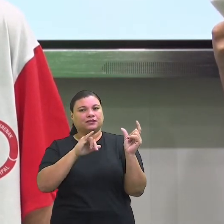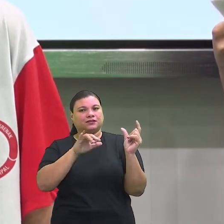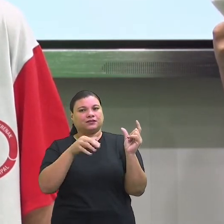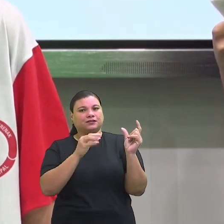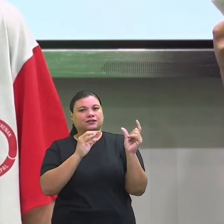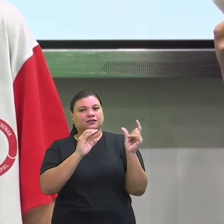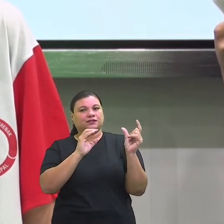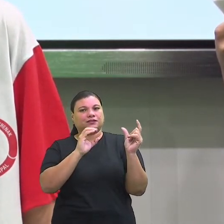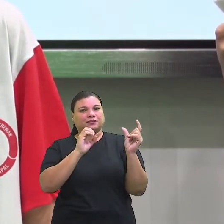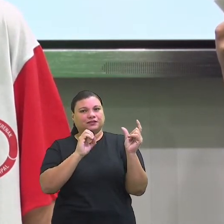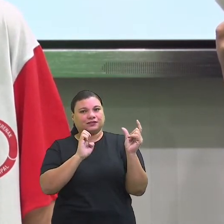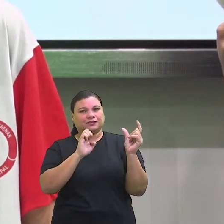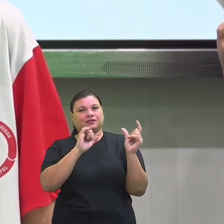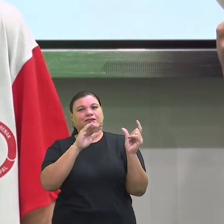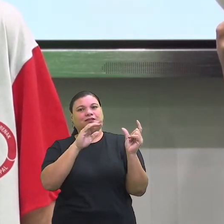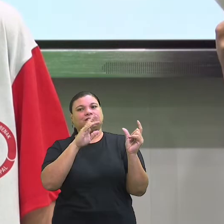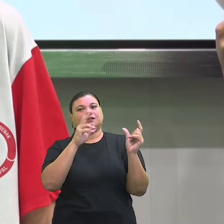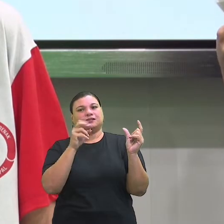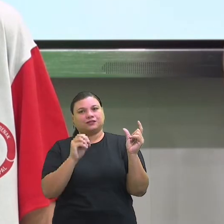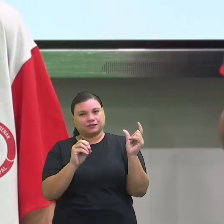L-I-S-O-N-J-E-I-R-O. Lisonjeiro.